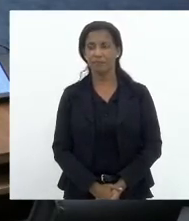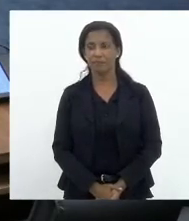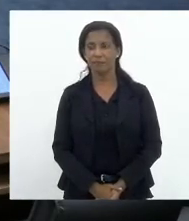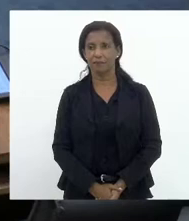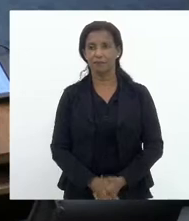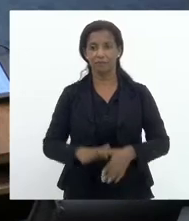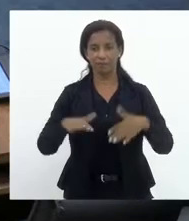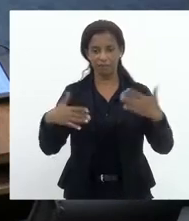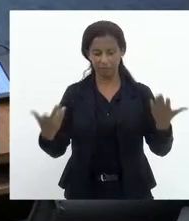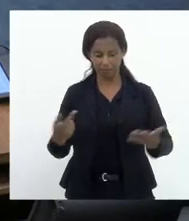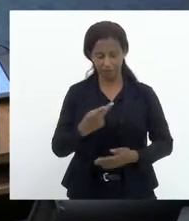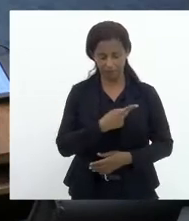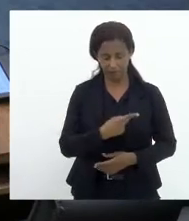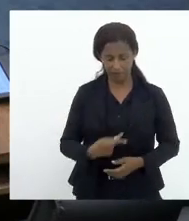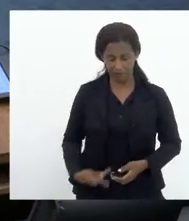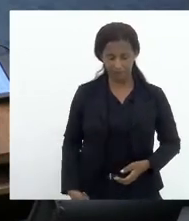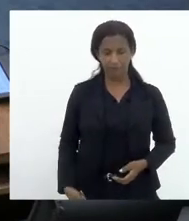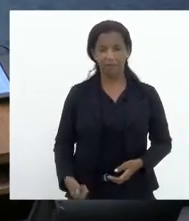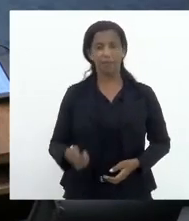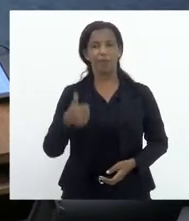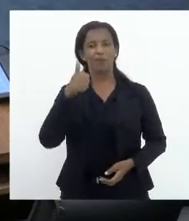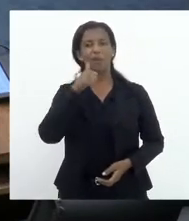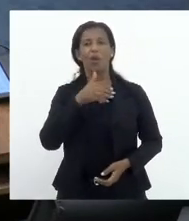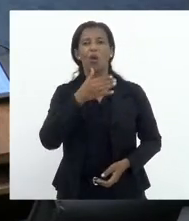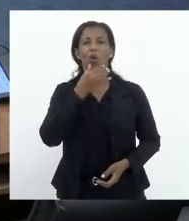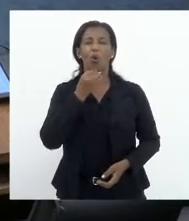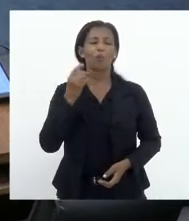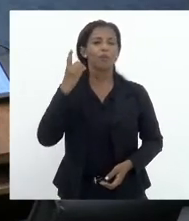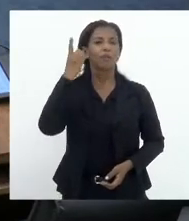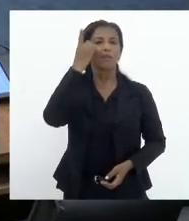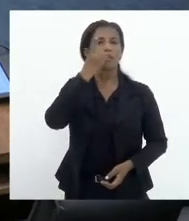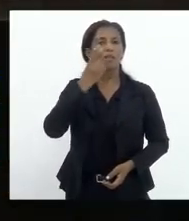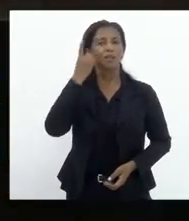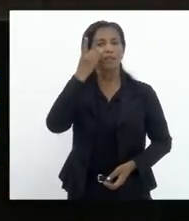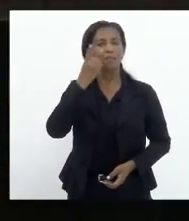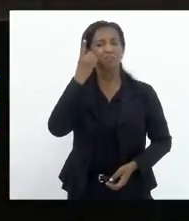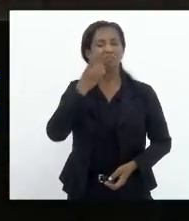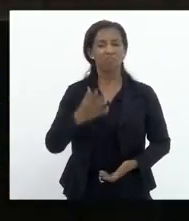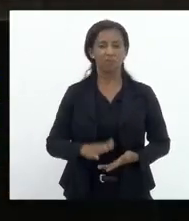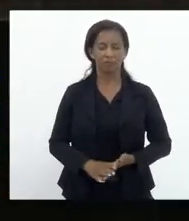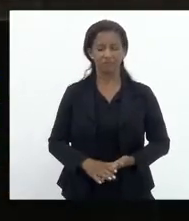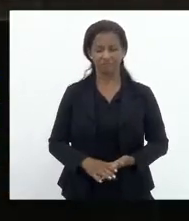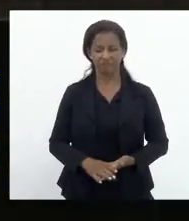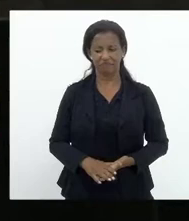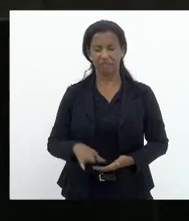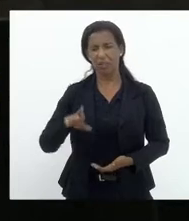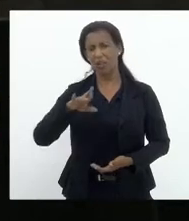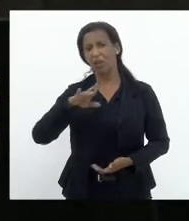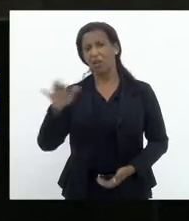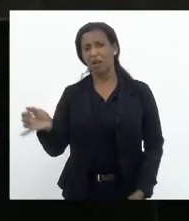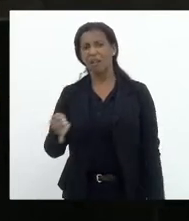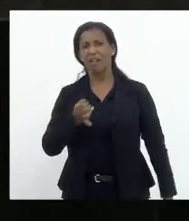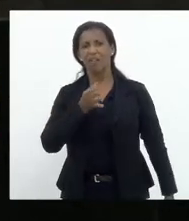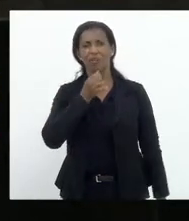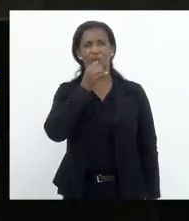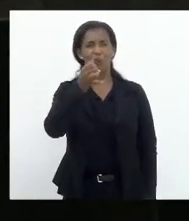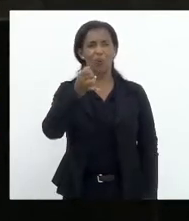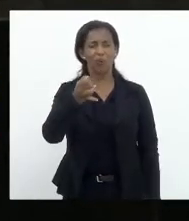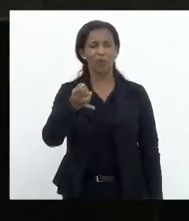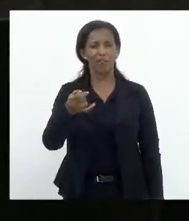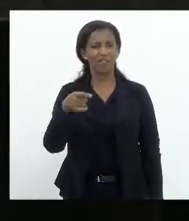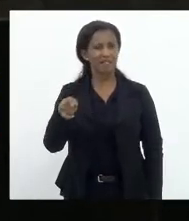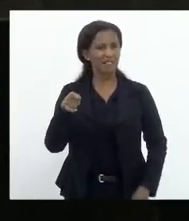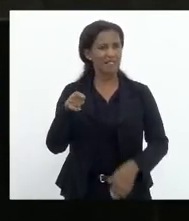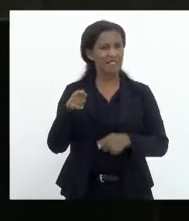o senhor presidente senhoras deputadas e senhores deputados não é à toa que quem apresenta esse projeto são